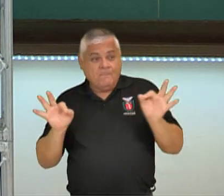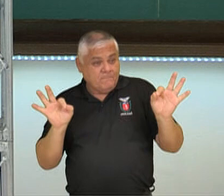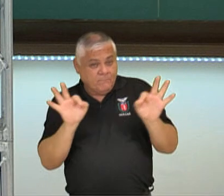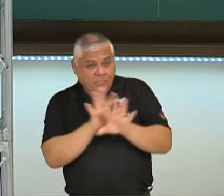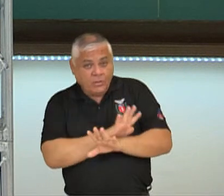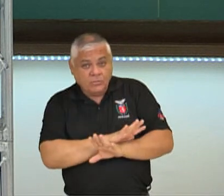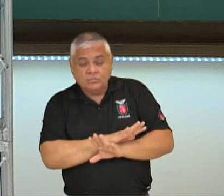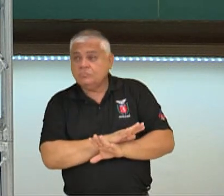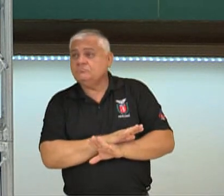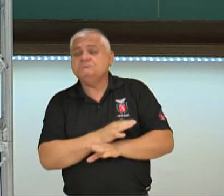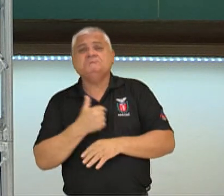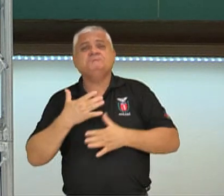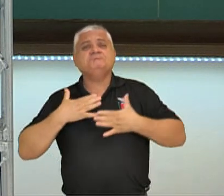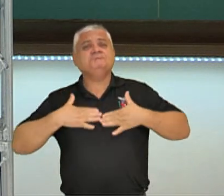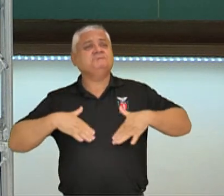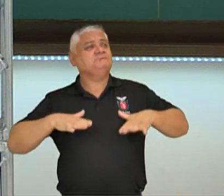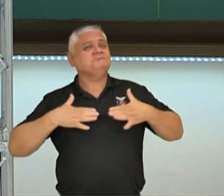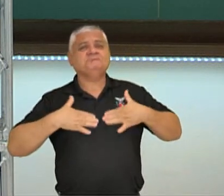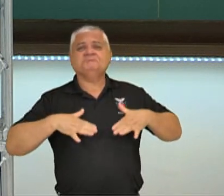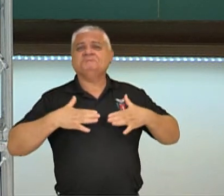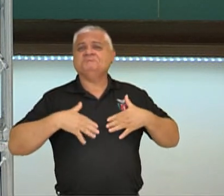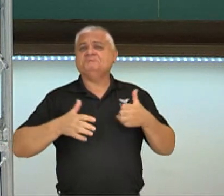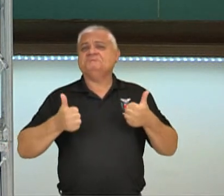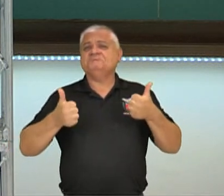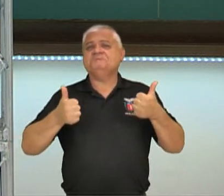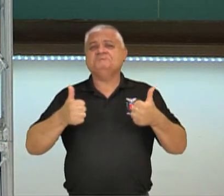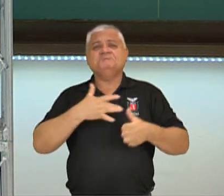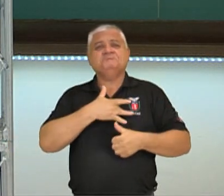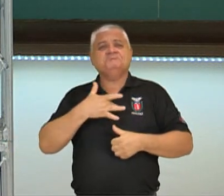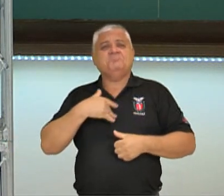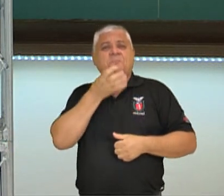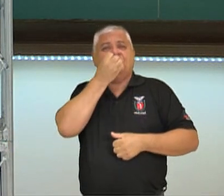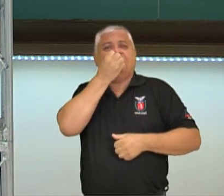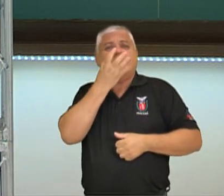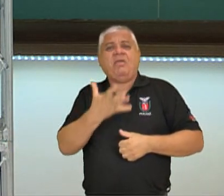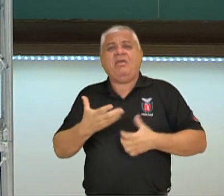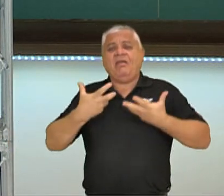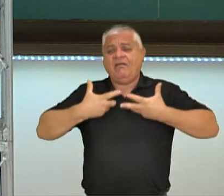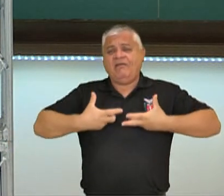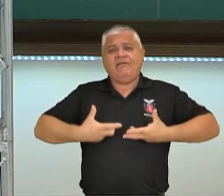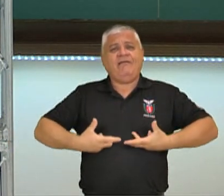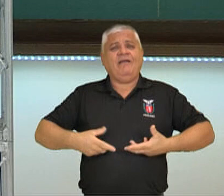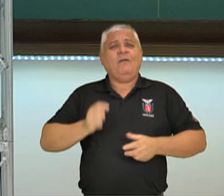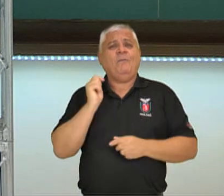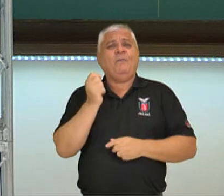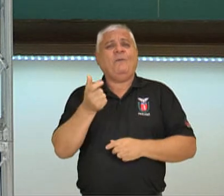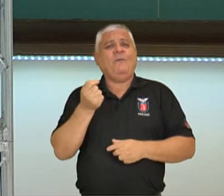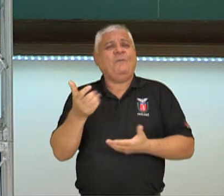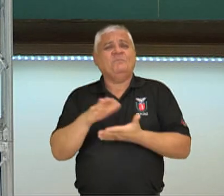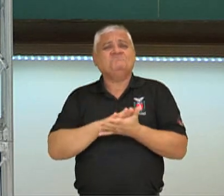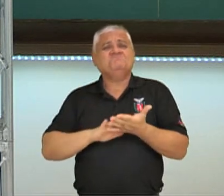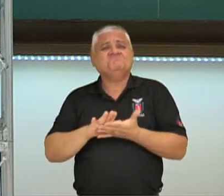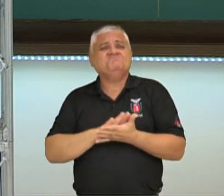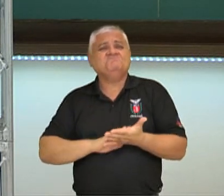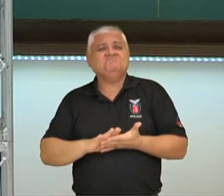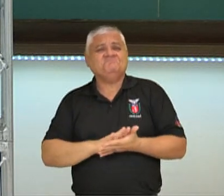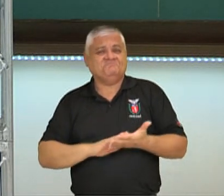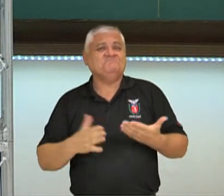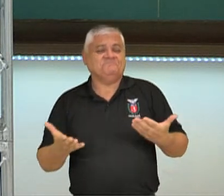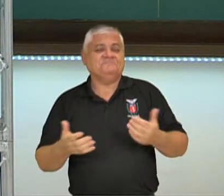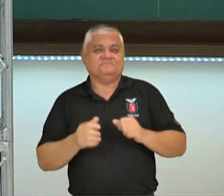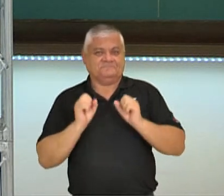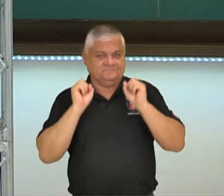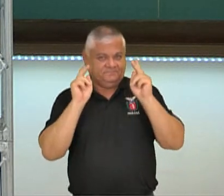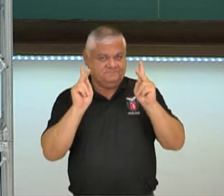dia menos cansados, tá? Essa é a ideia de desenvolver o nosso condicionamento